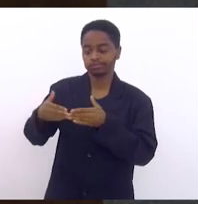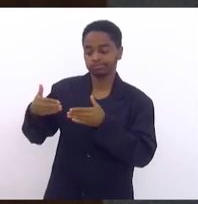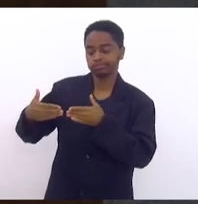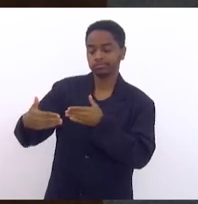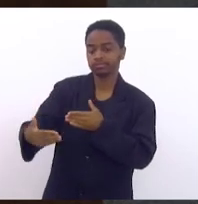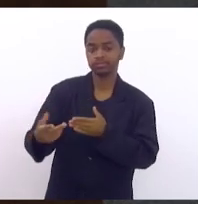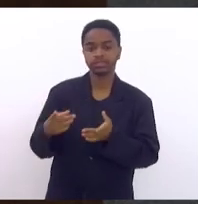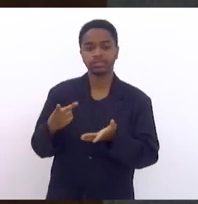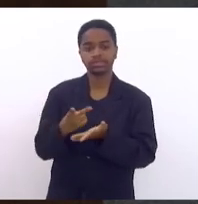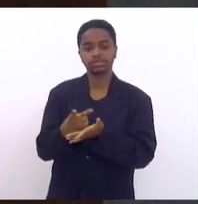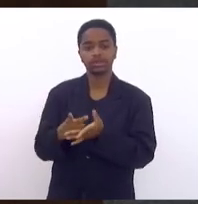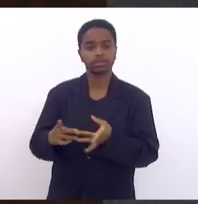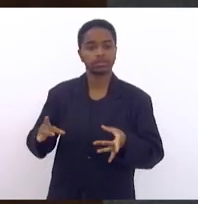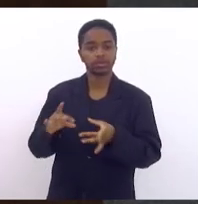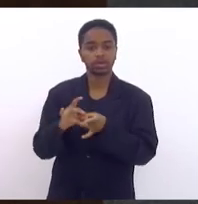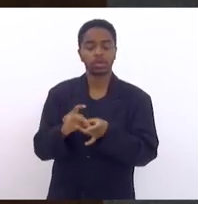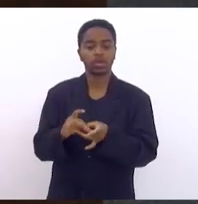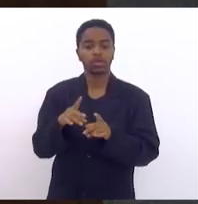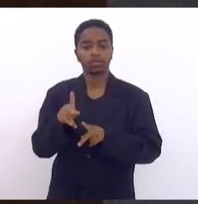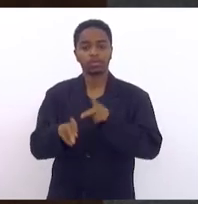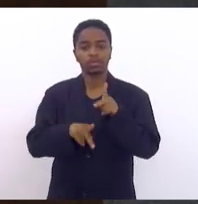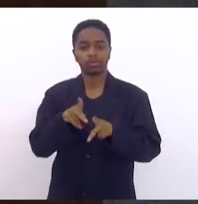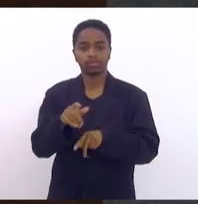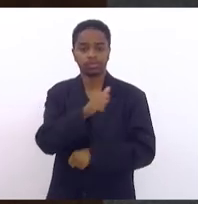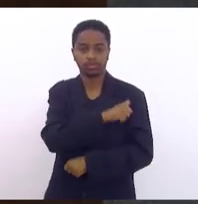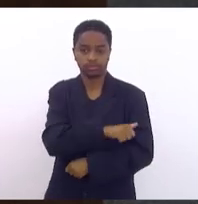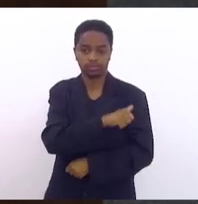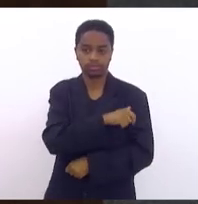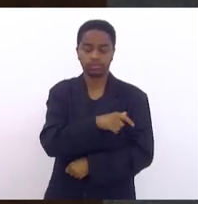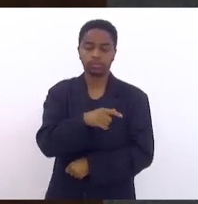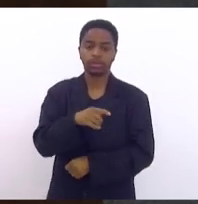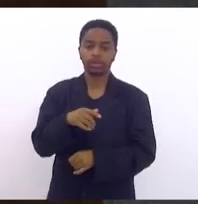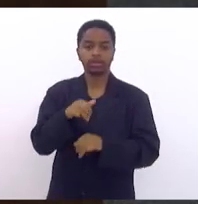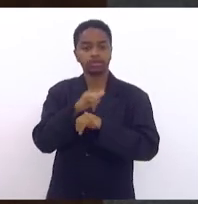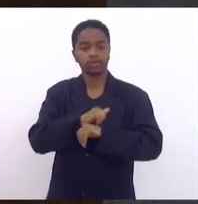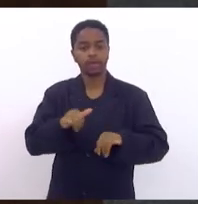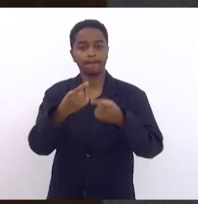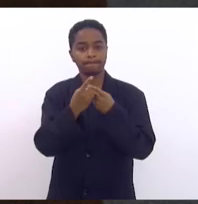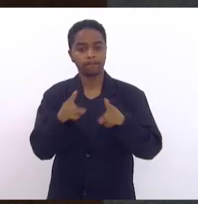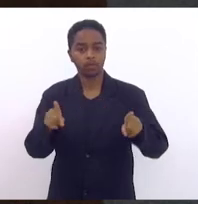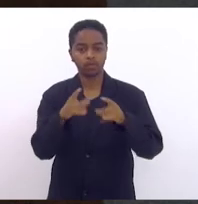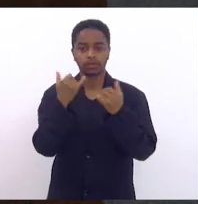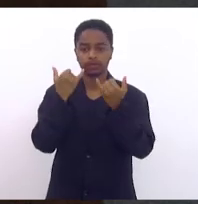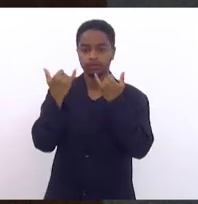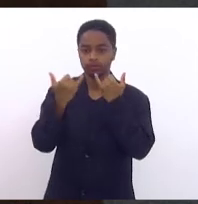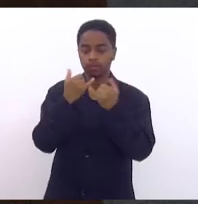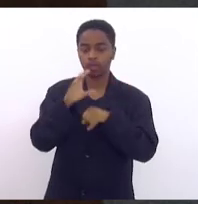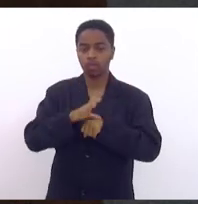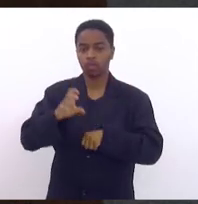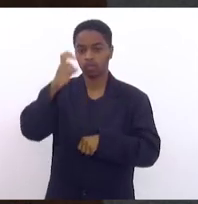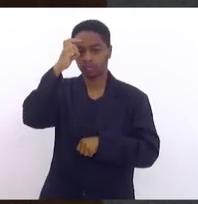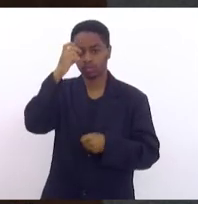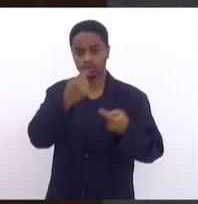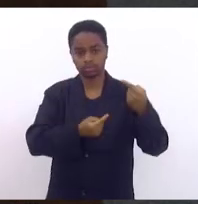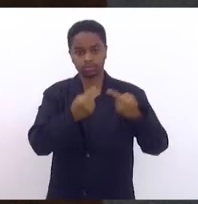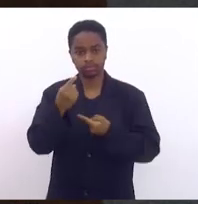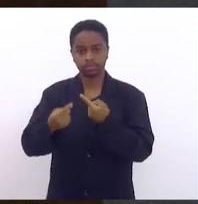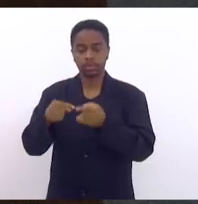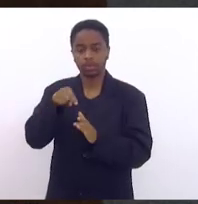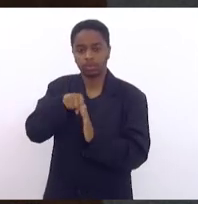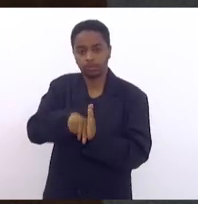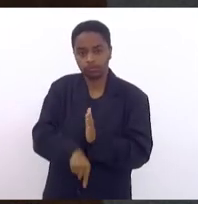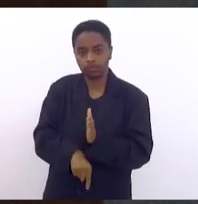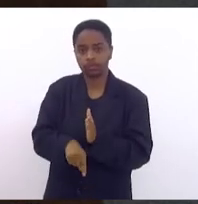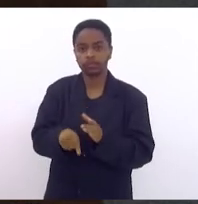no cotidiano da população fluminense, com entretenimento, com música, com informação, com cultura, com debate